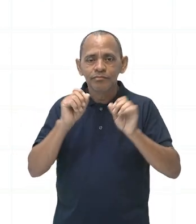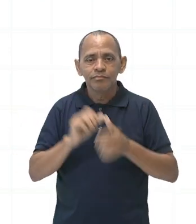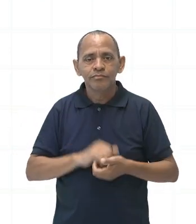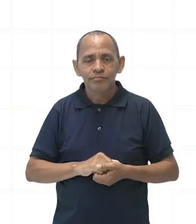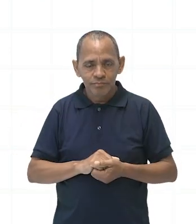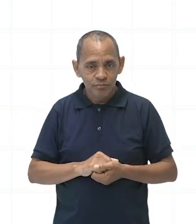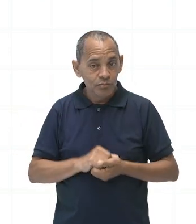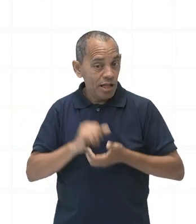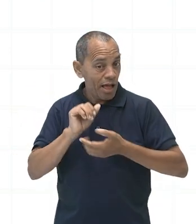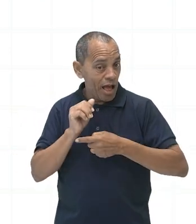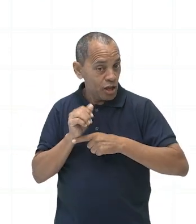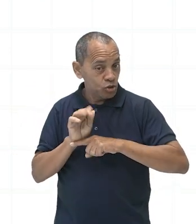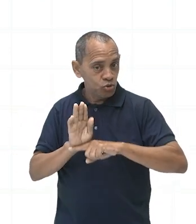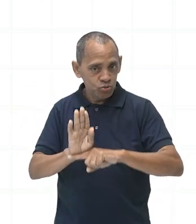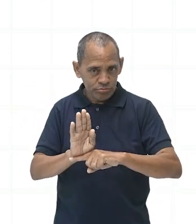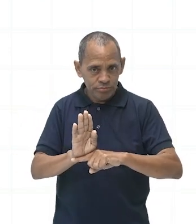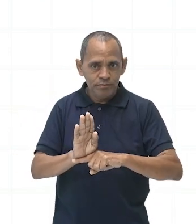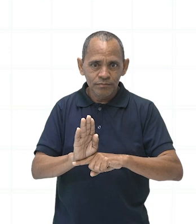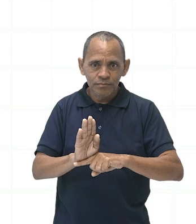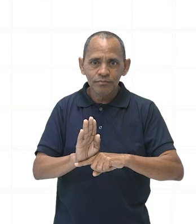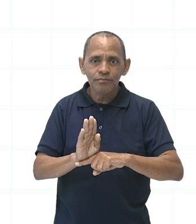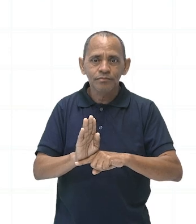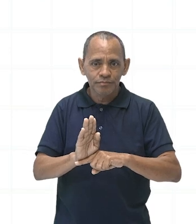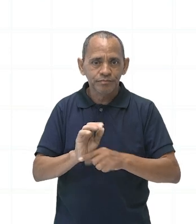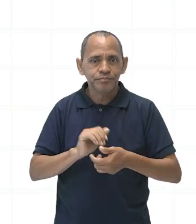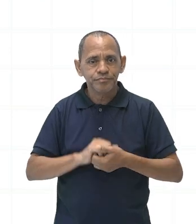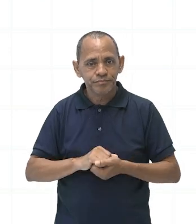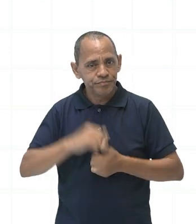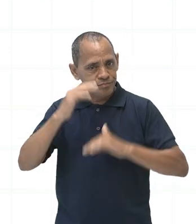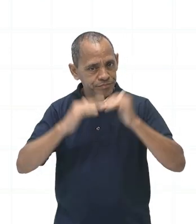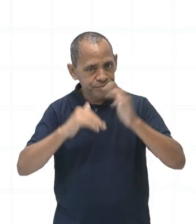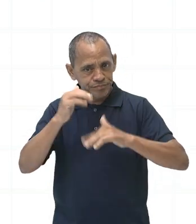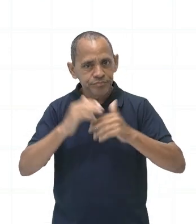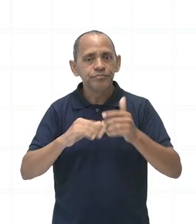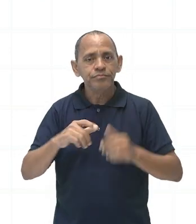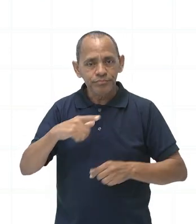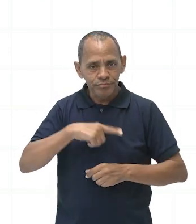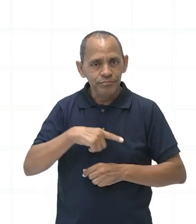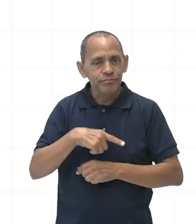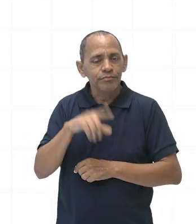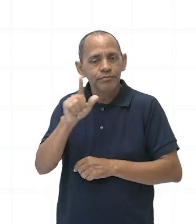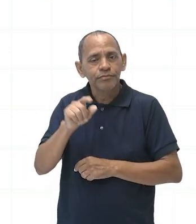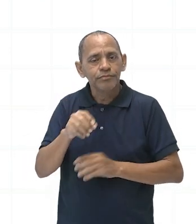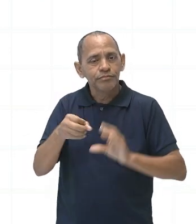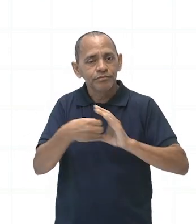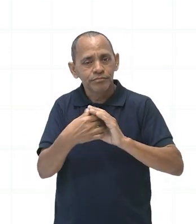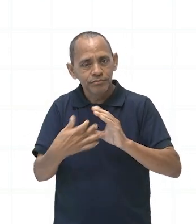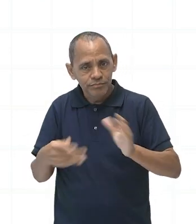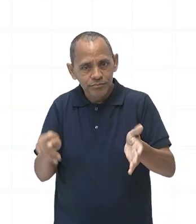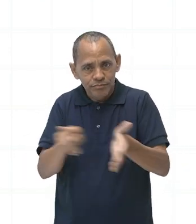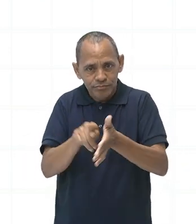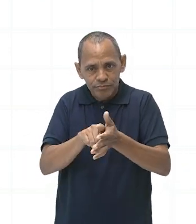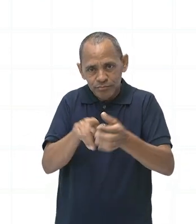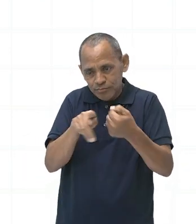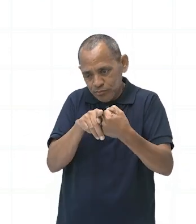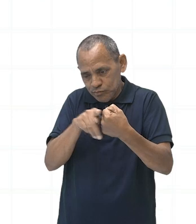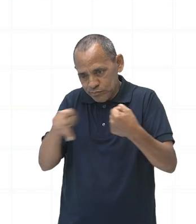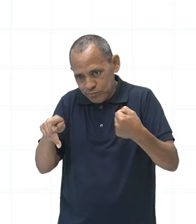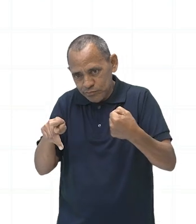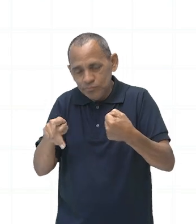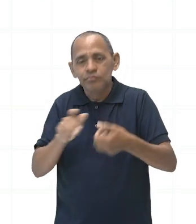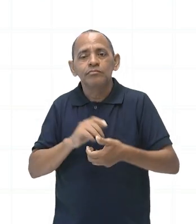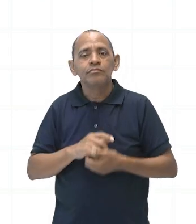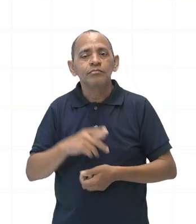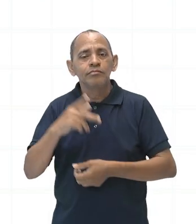É a ajuda que é especializada. Mas ainda assim é uma caracterização. Ainda assim, isso aqui é um